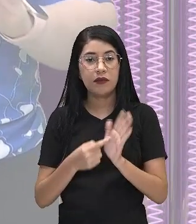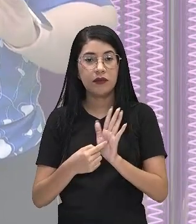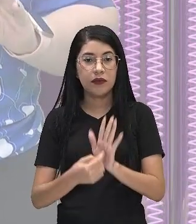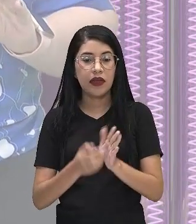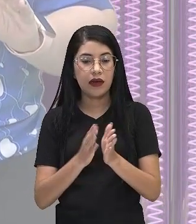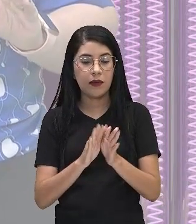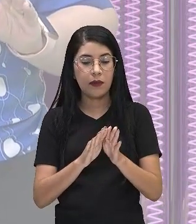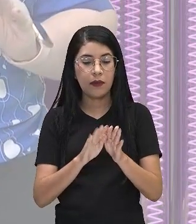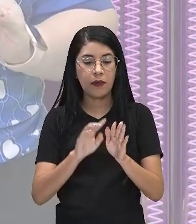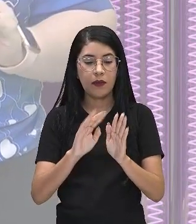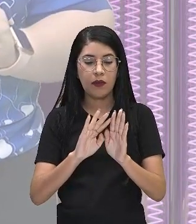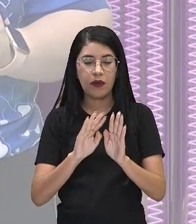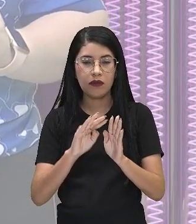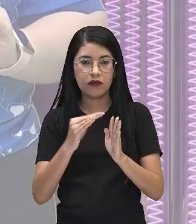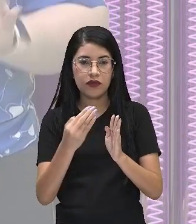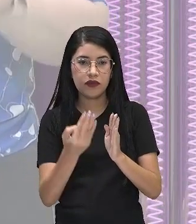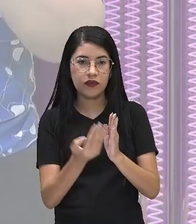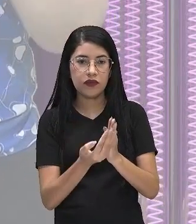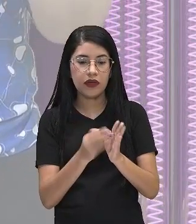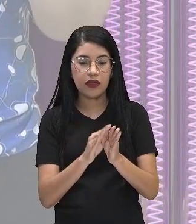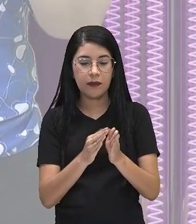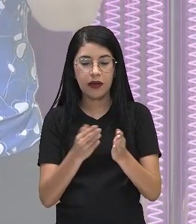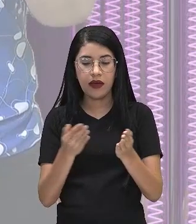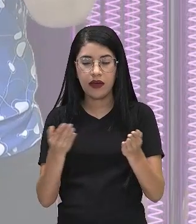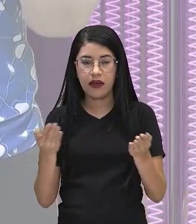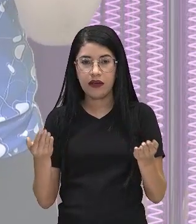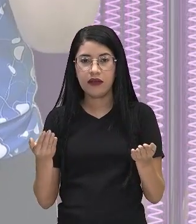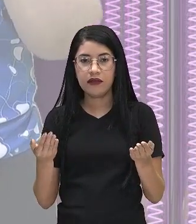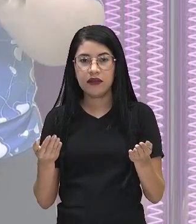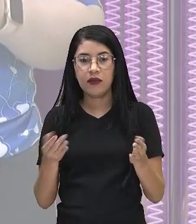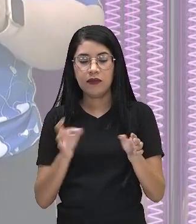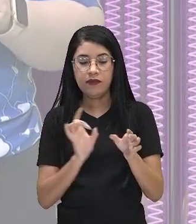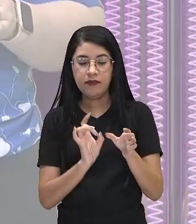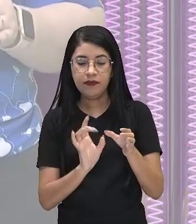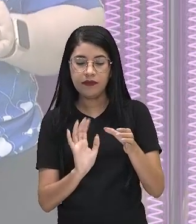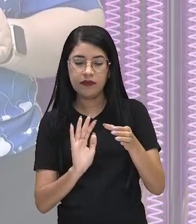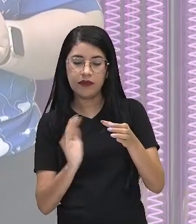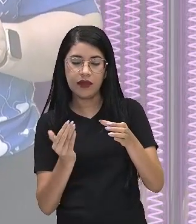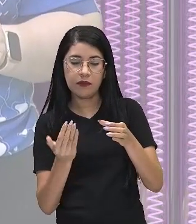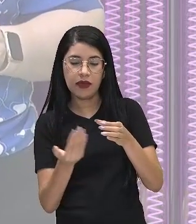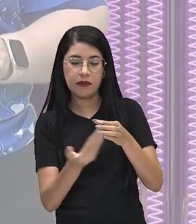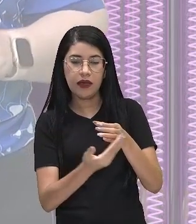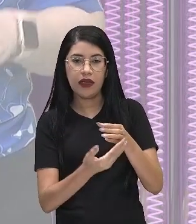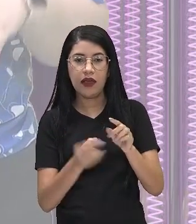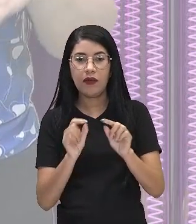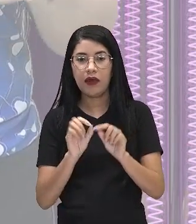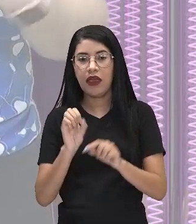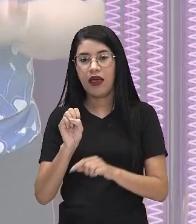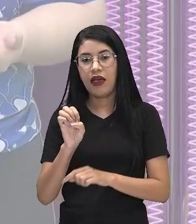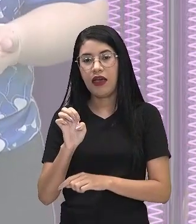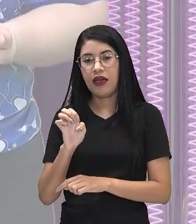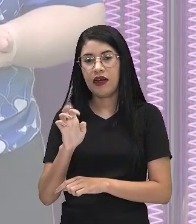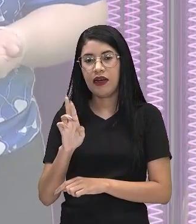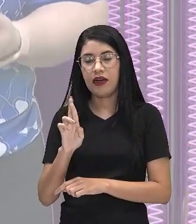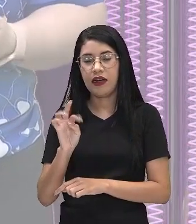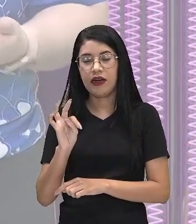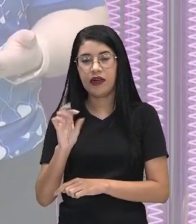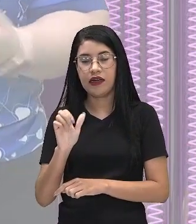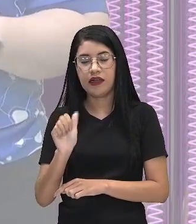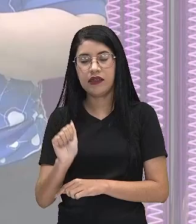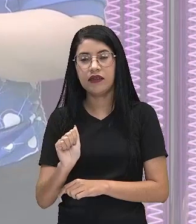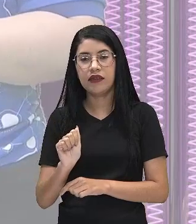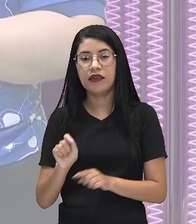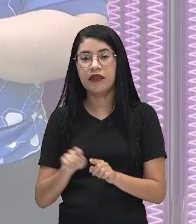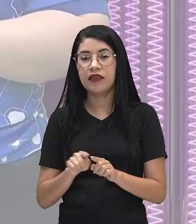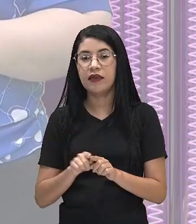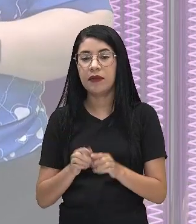tem as faces, né, laterais, cada face elas estão unidas aí pelas arestas, né? E também tem aresta